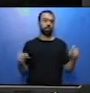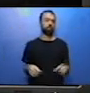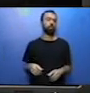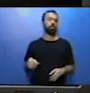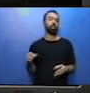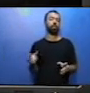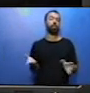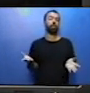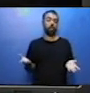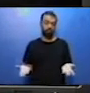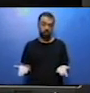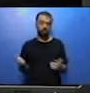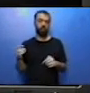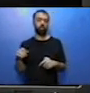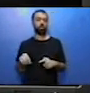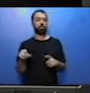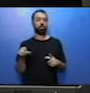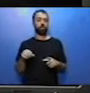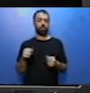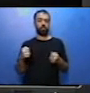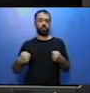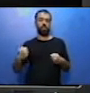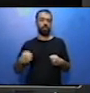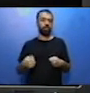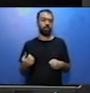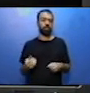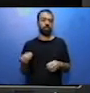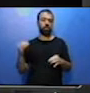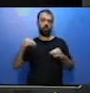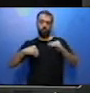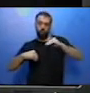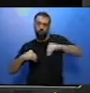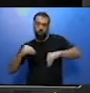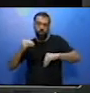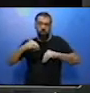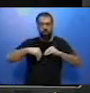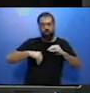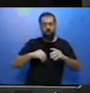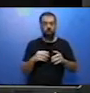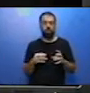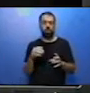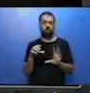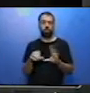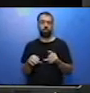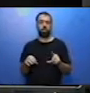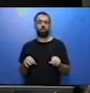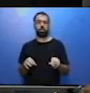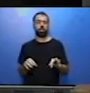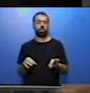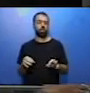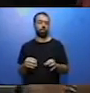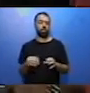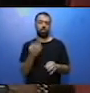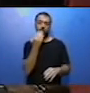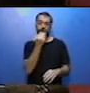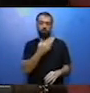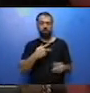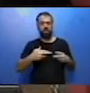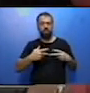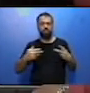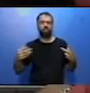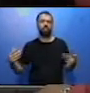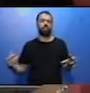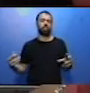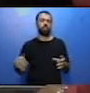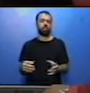do dia-a-dia de forma equilibrada uma variedade de alimentos dos três grupos quais são mesmo os